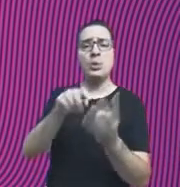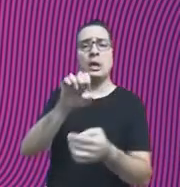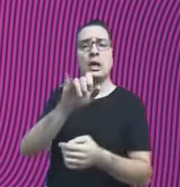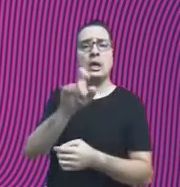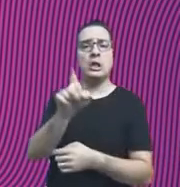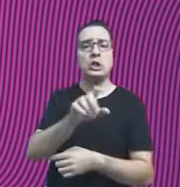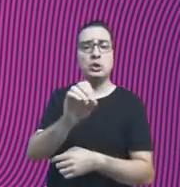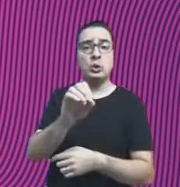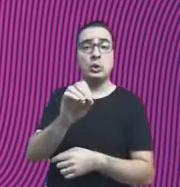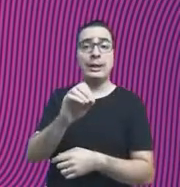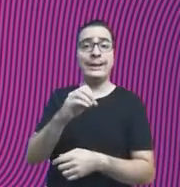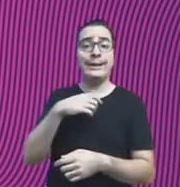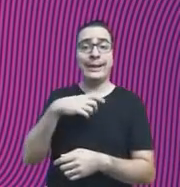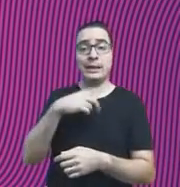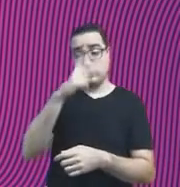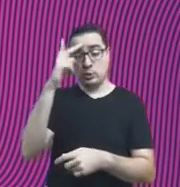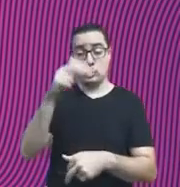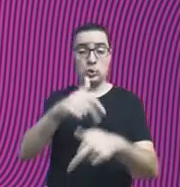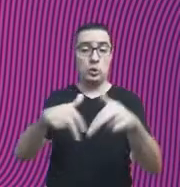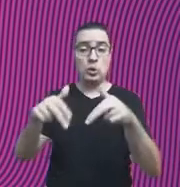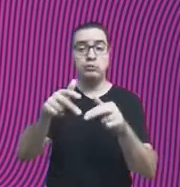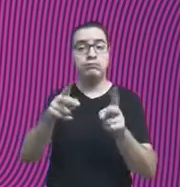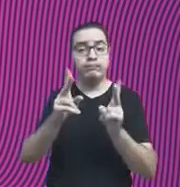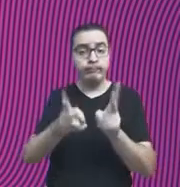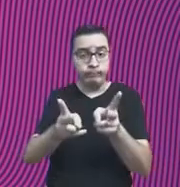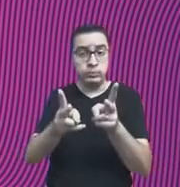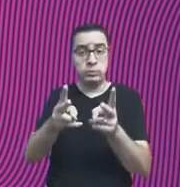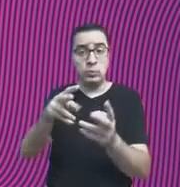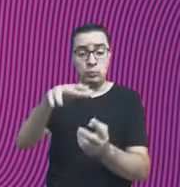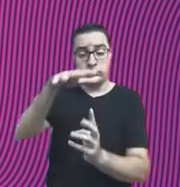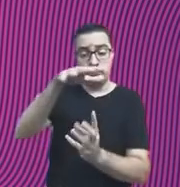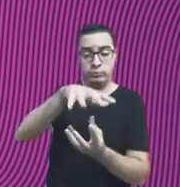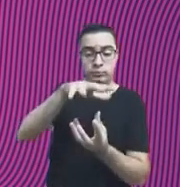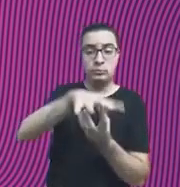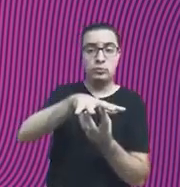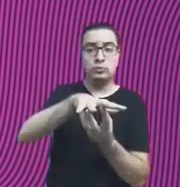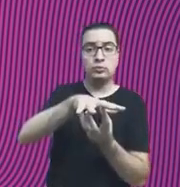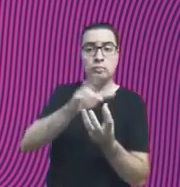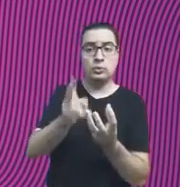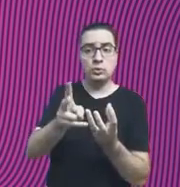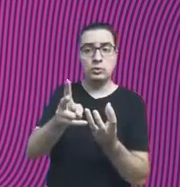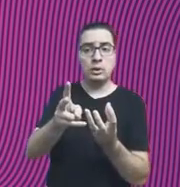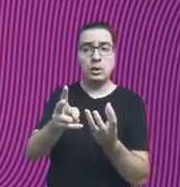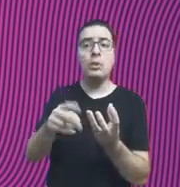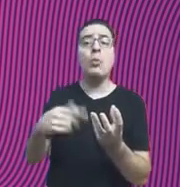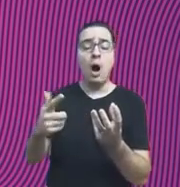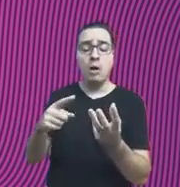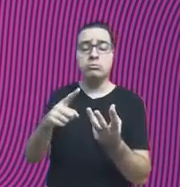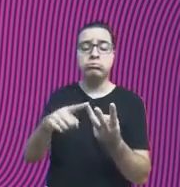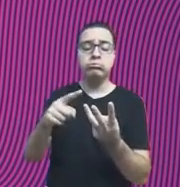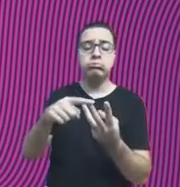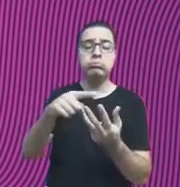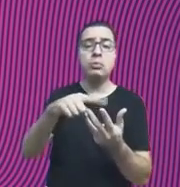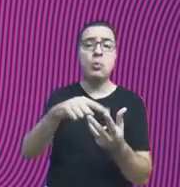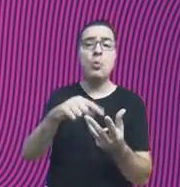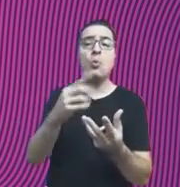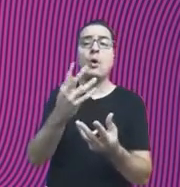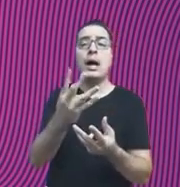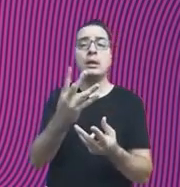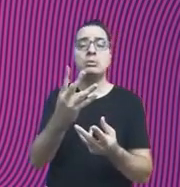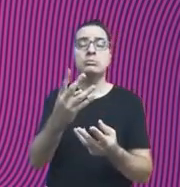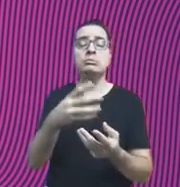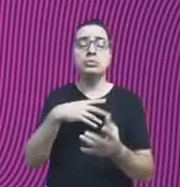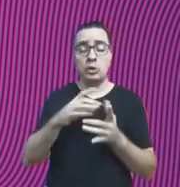civilização aqui, agora, que mantiveram todos nós, de alguma forma, livres, fora os